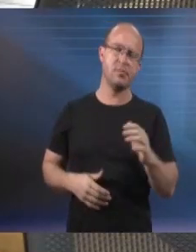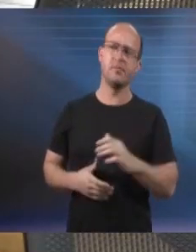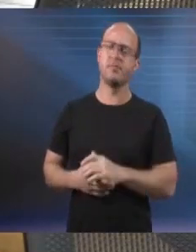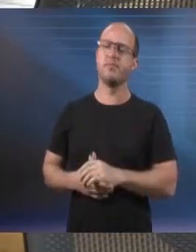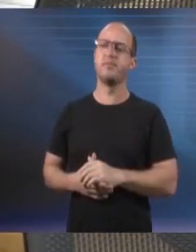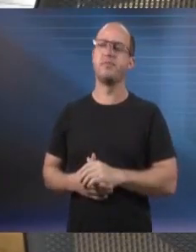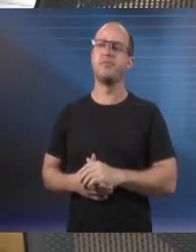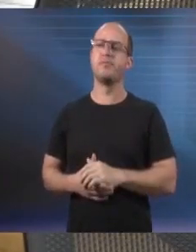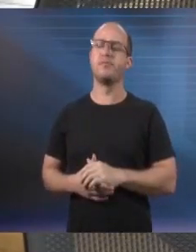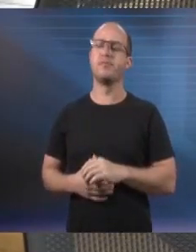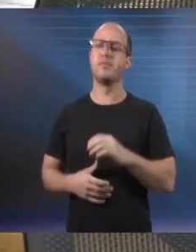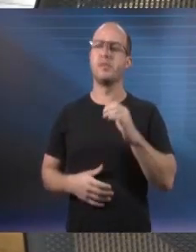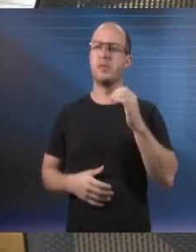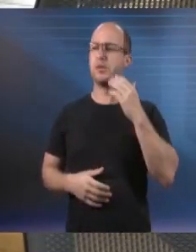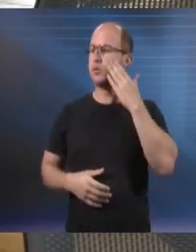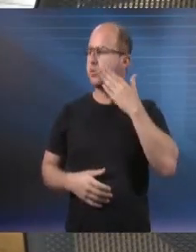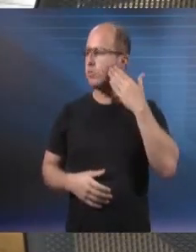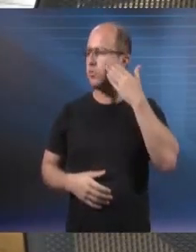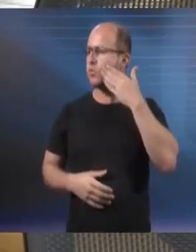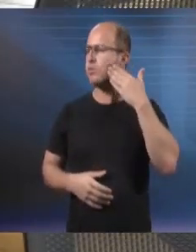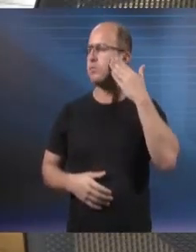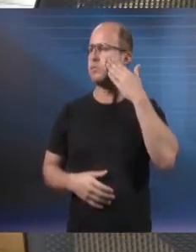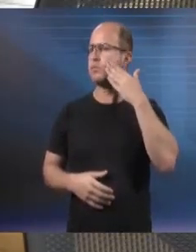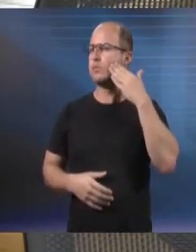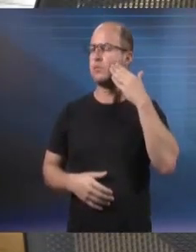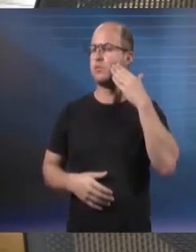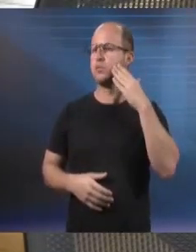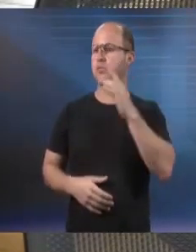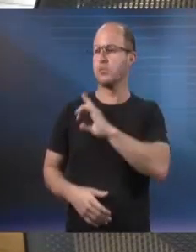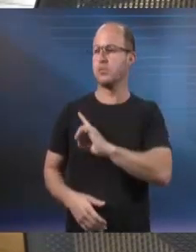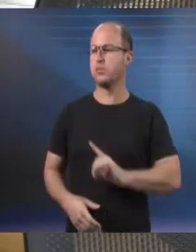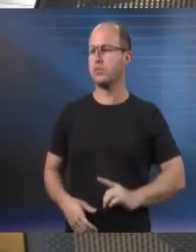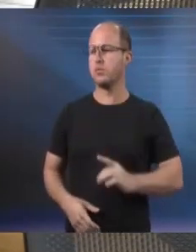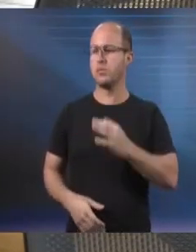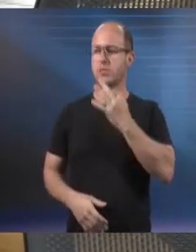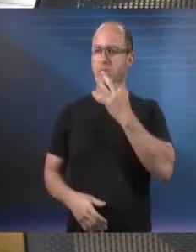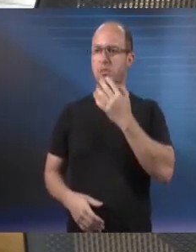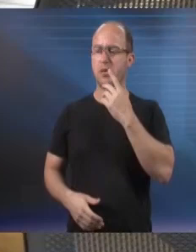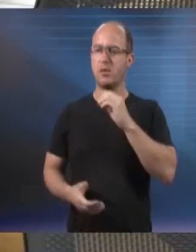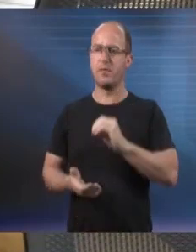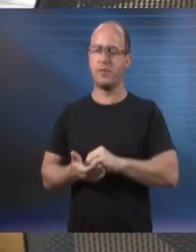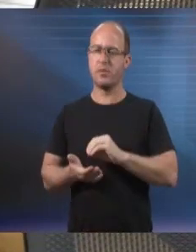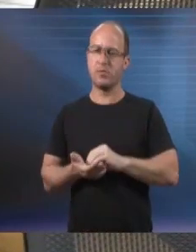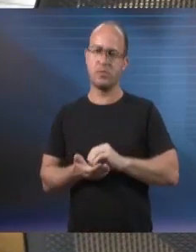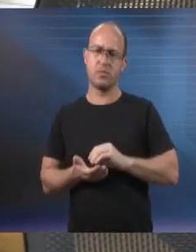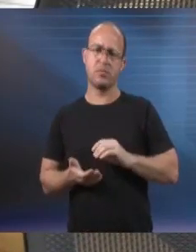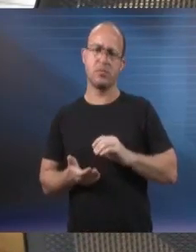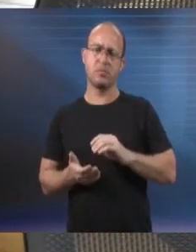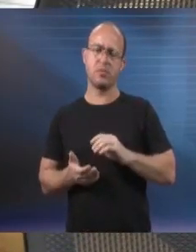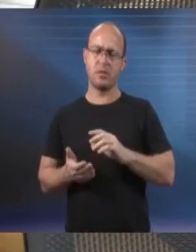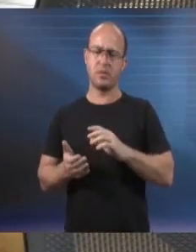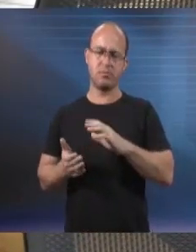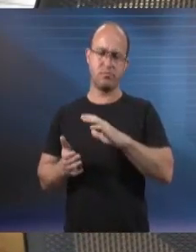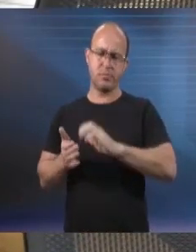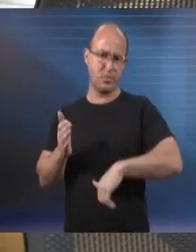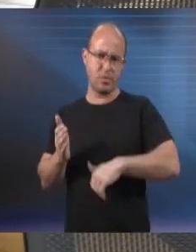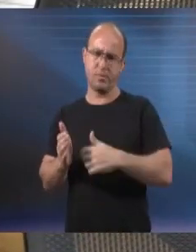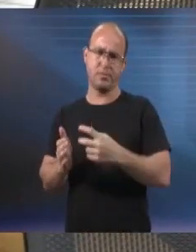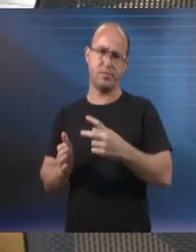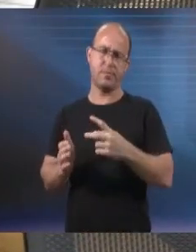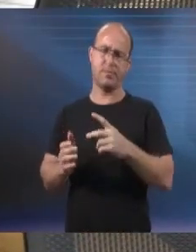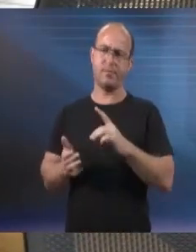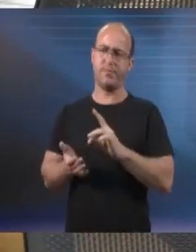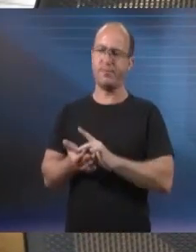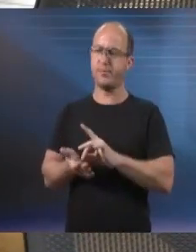e discursos onde o deputado Francisco faltou com a verdade. Eu não gostaria nem